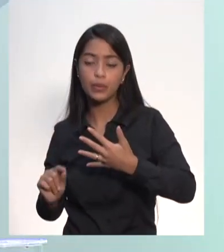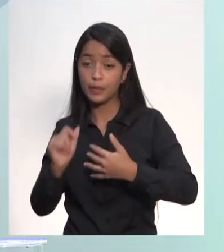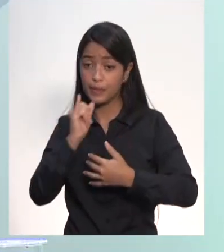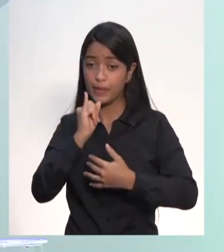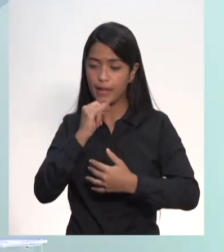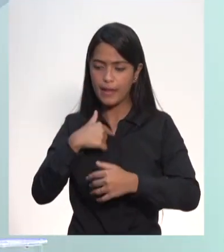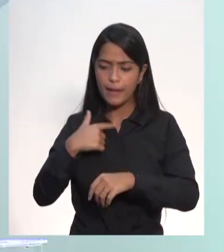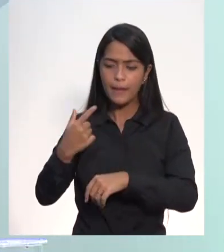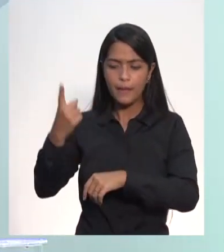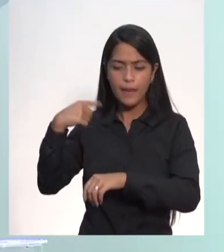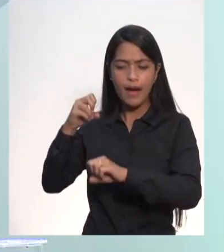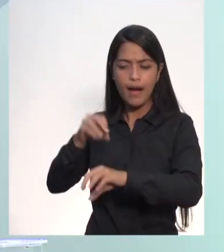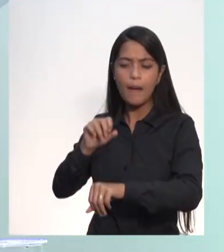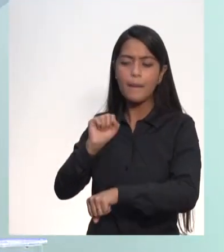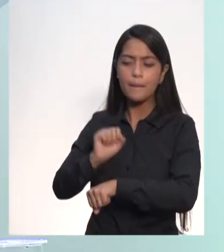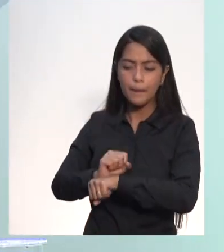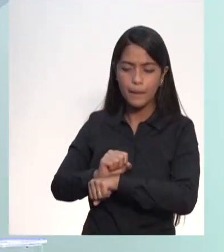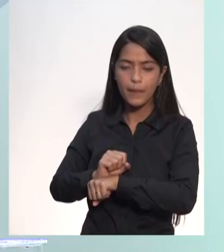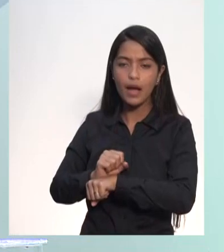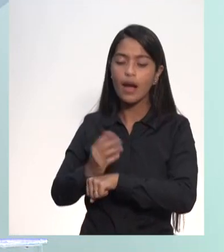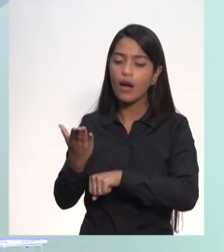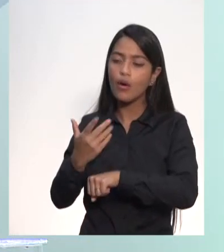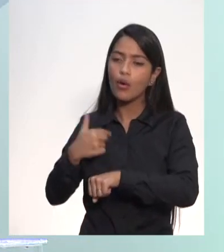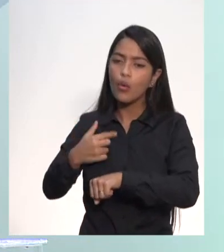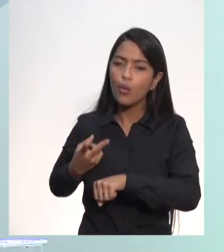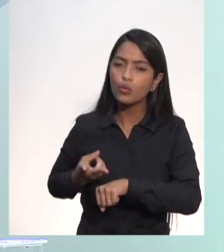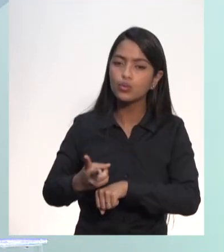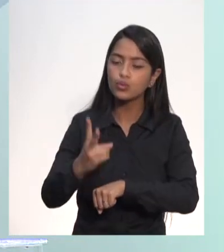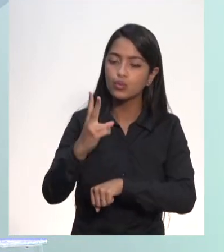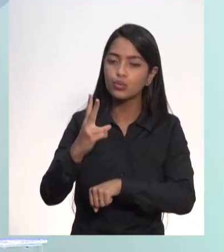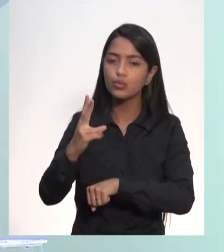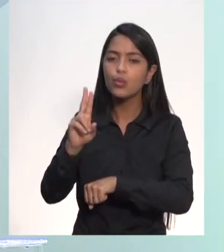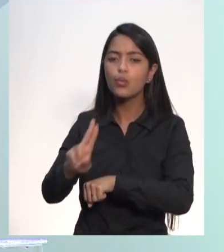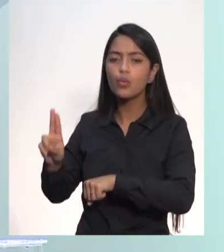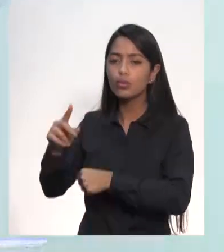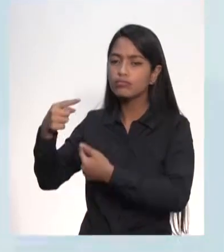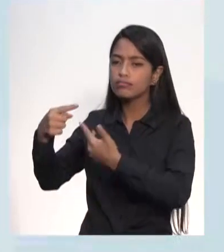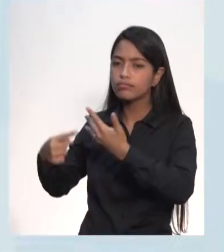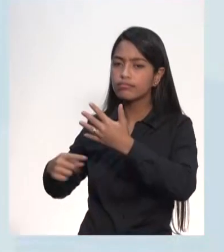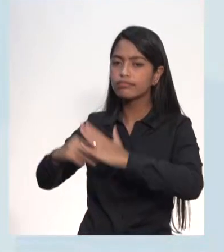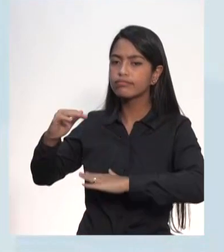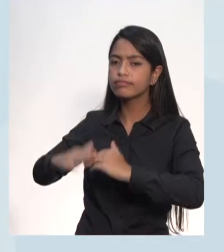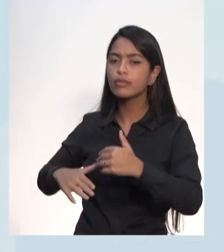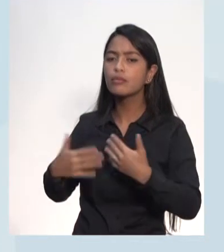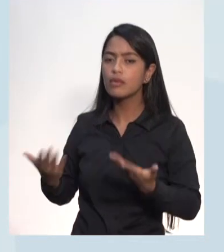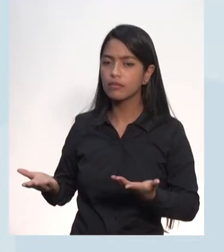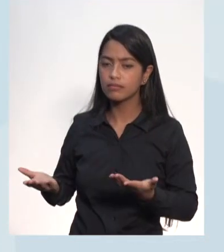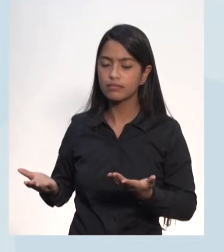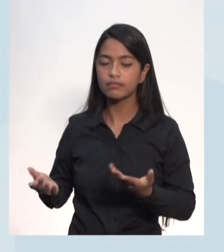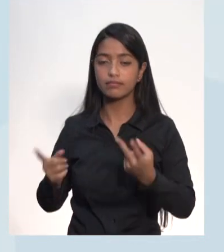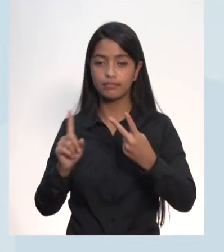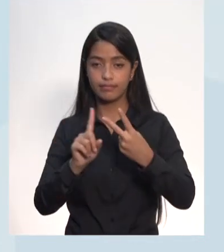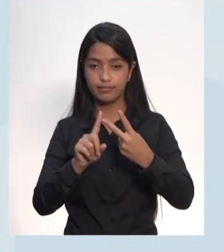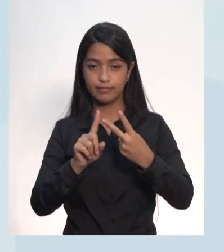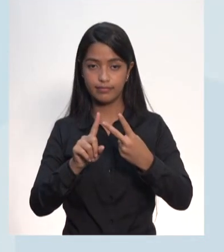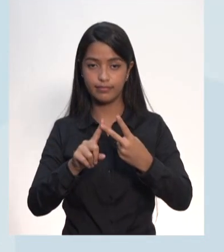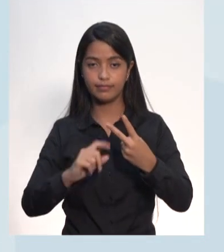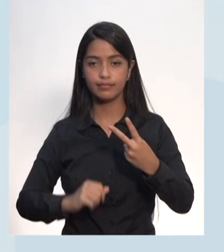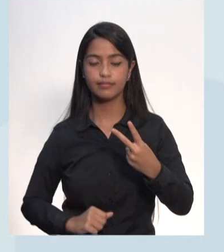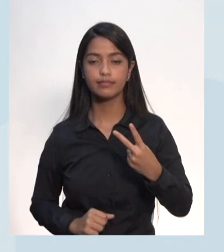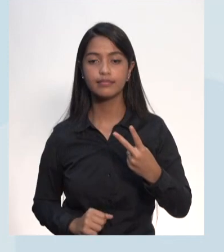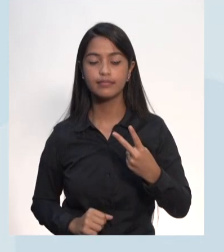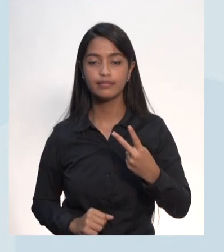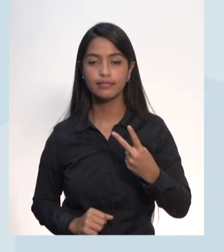preciso retomar para seguir adiante? É uma reflexão. A segunda, quais habilidades essenciais para